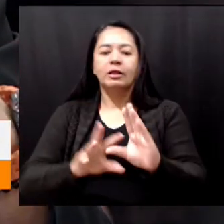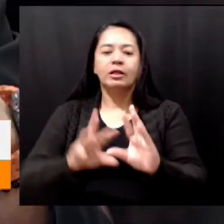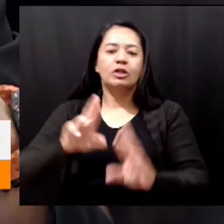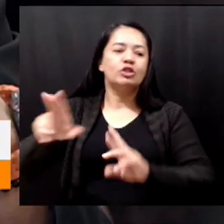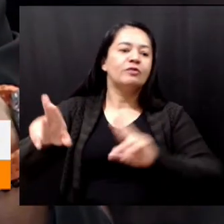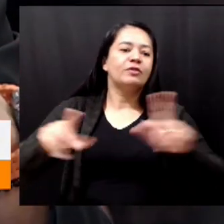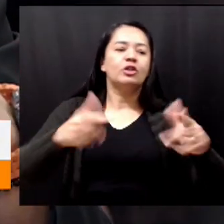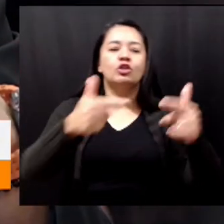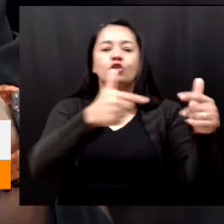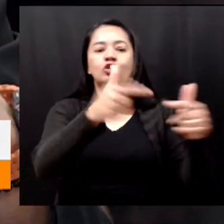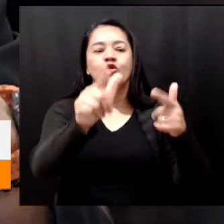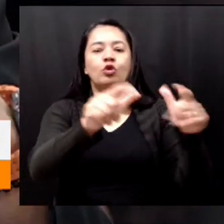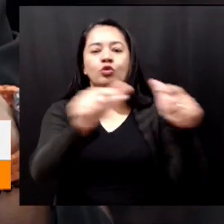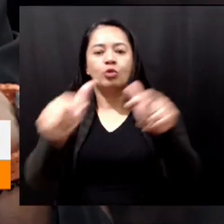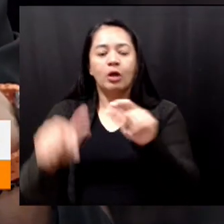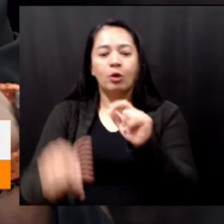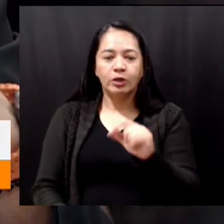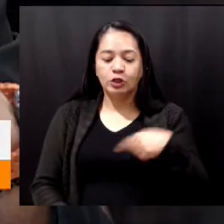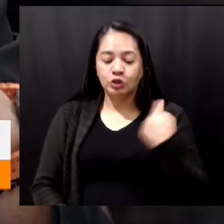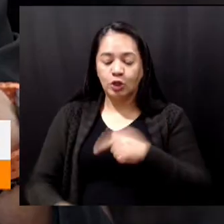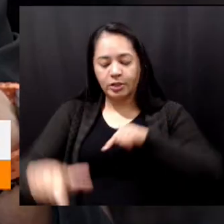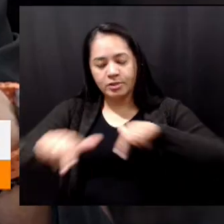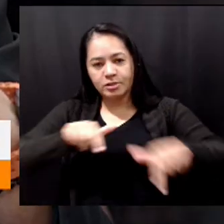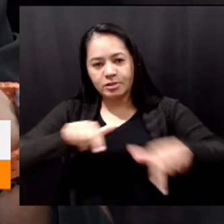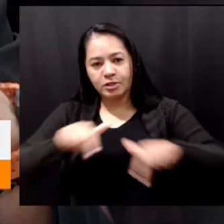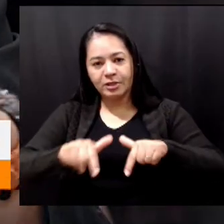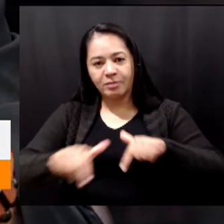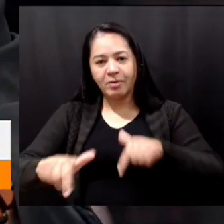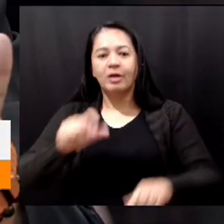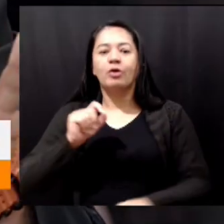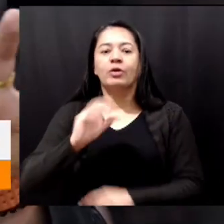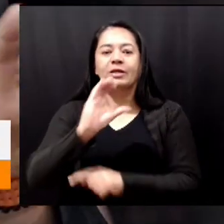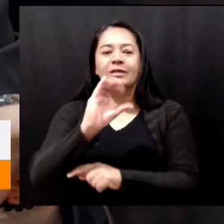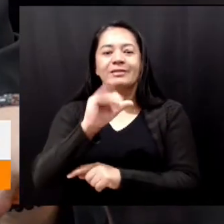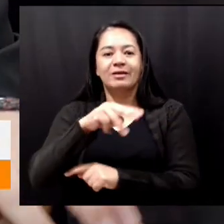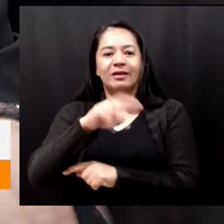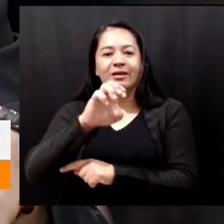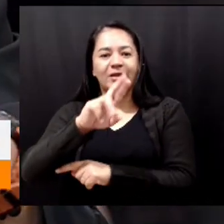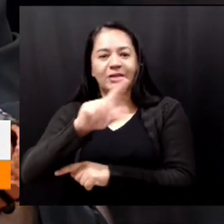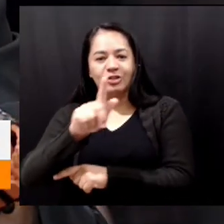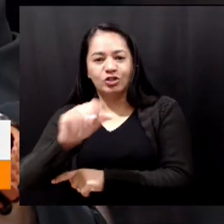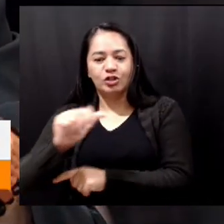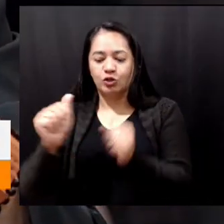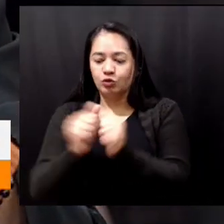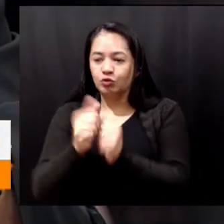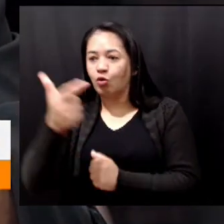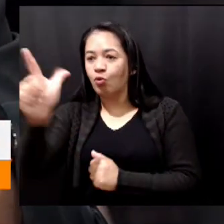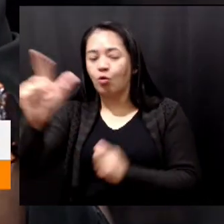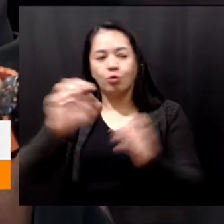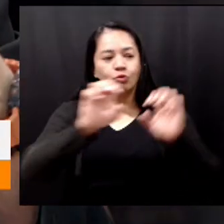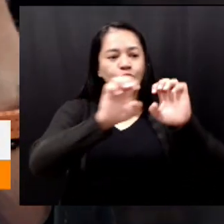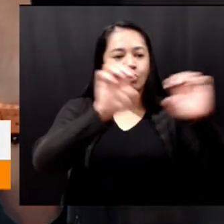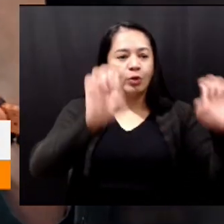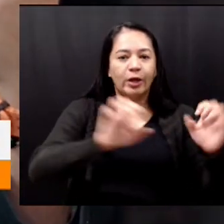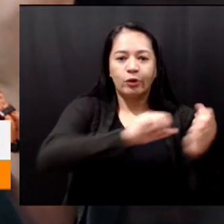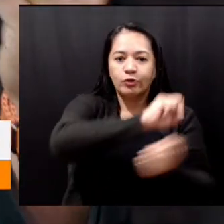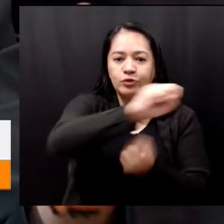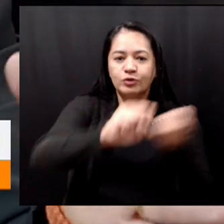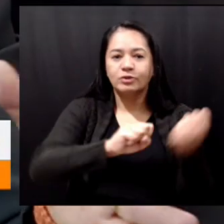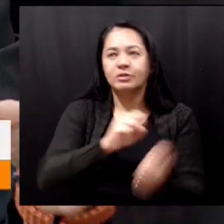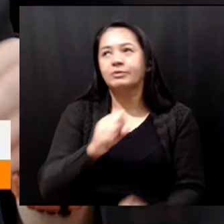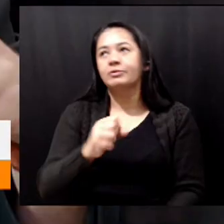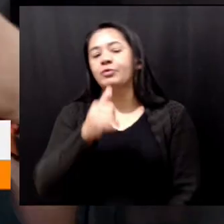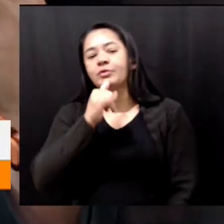acaba trabalhando em sinergia com outros ecossistemas. Digamos que um cientista ou